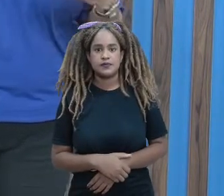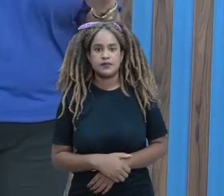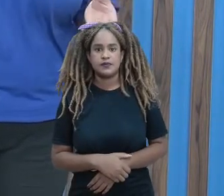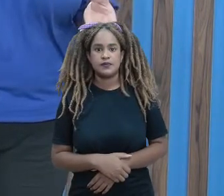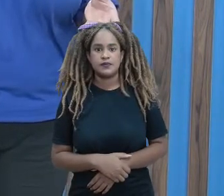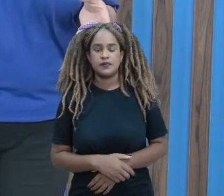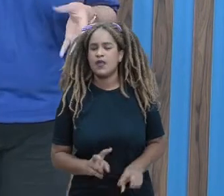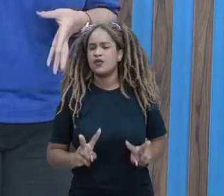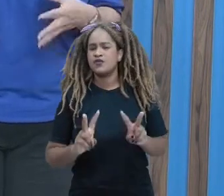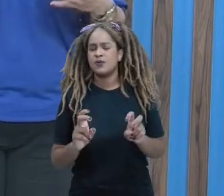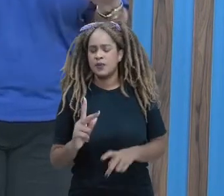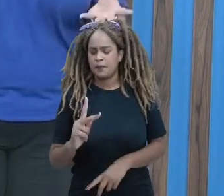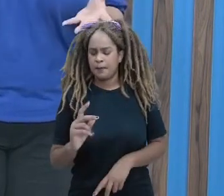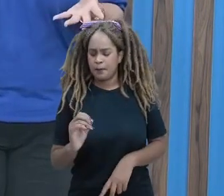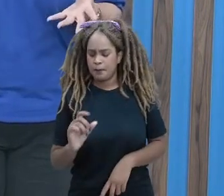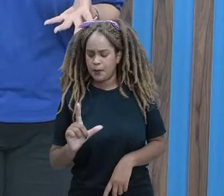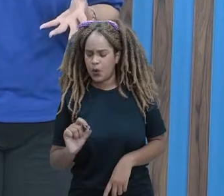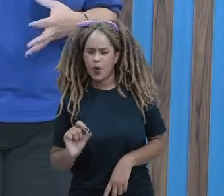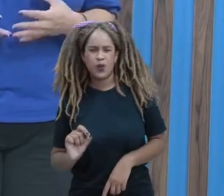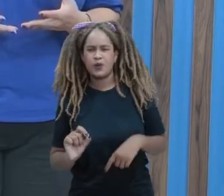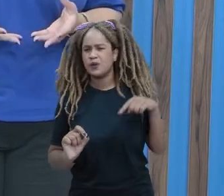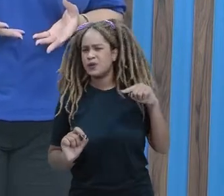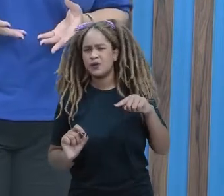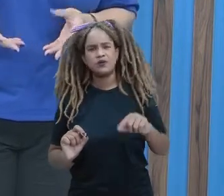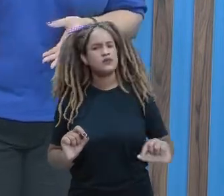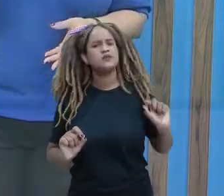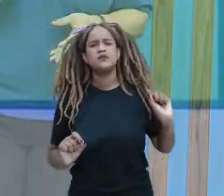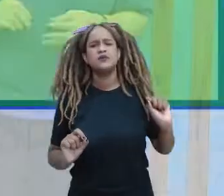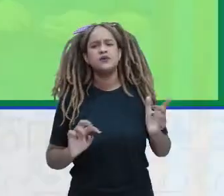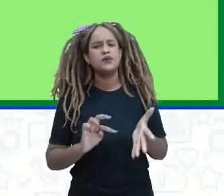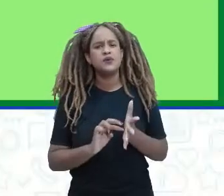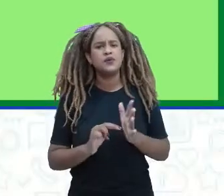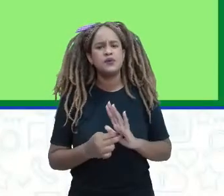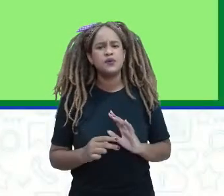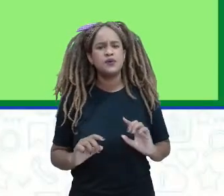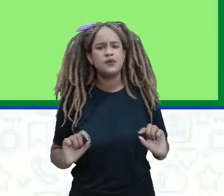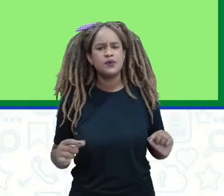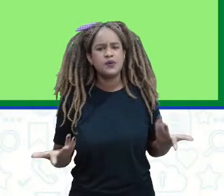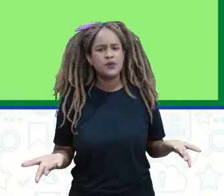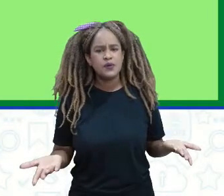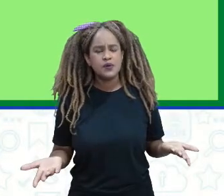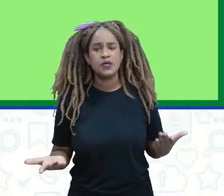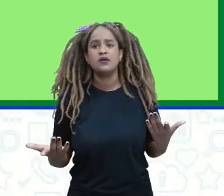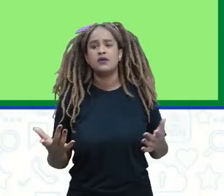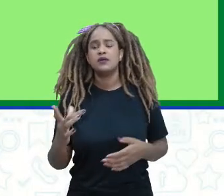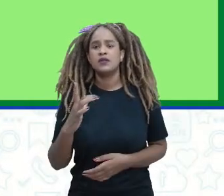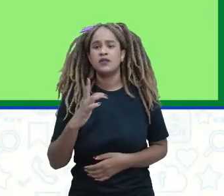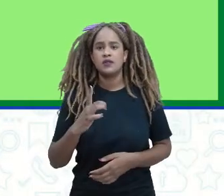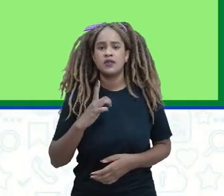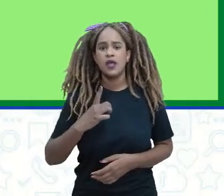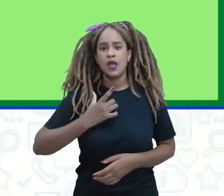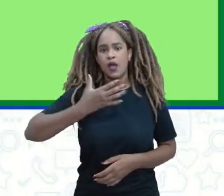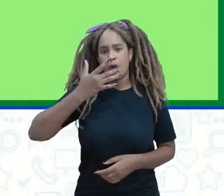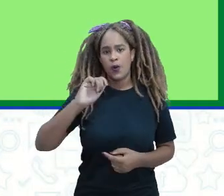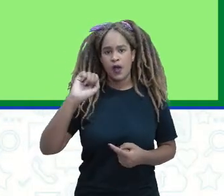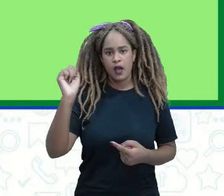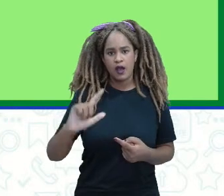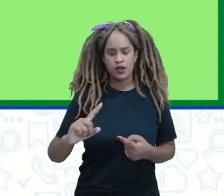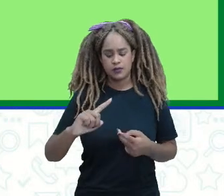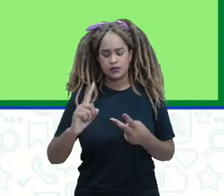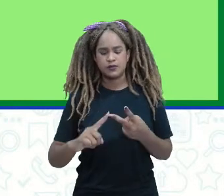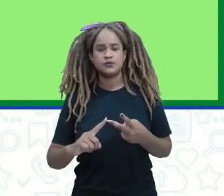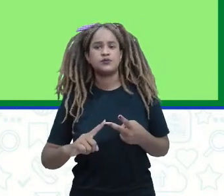de polo, que danada é isso, né, prof? Polo. Eu tô vendo ali, prof, que tem uma cor azul de um